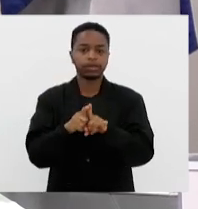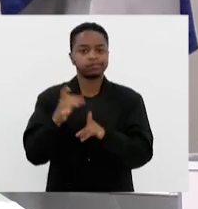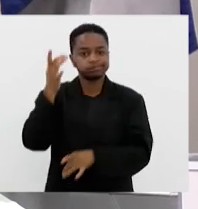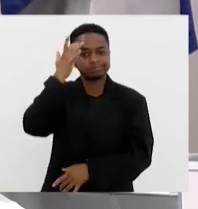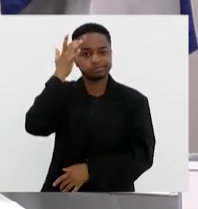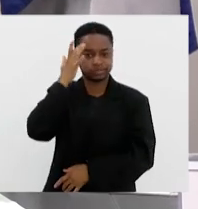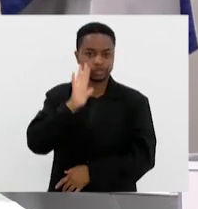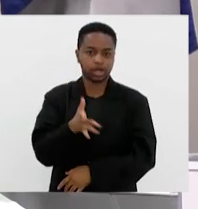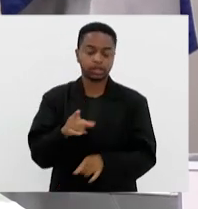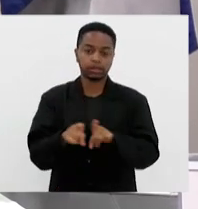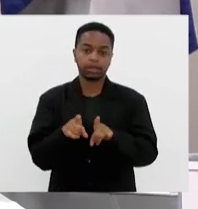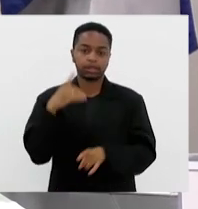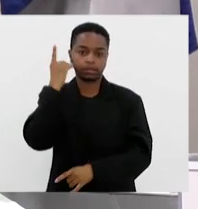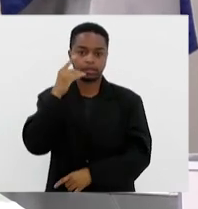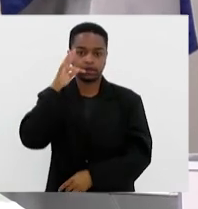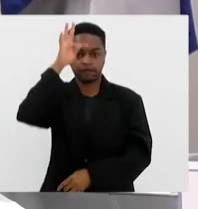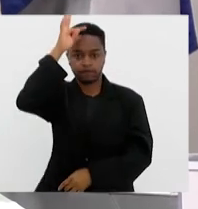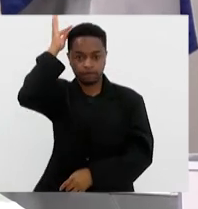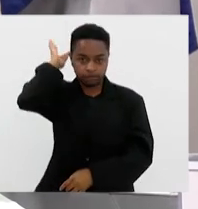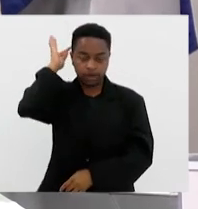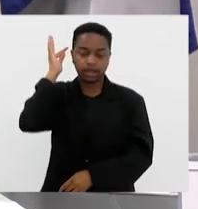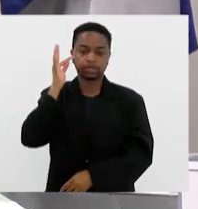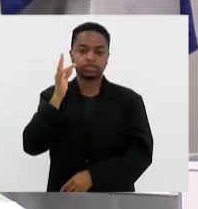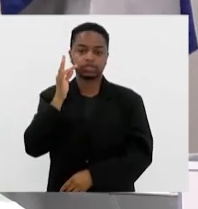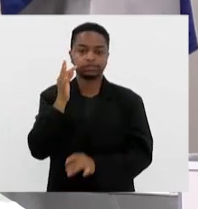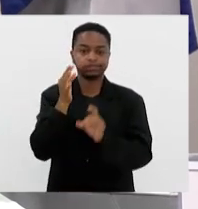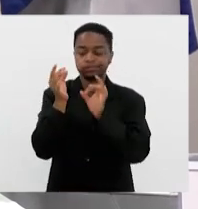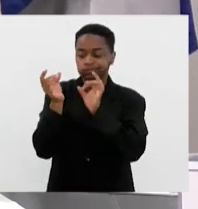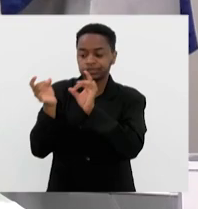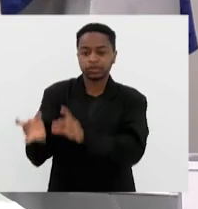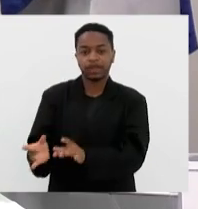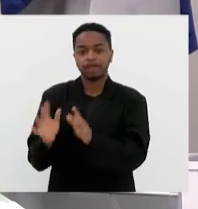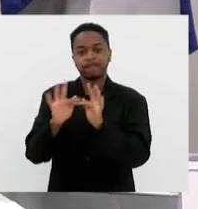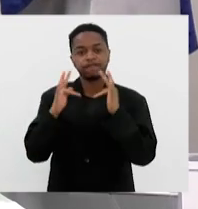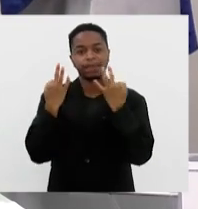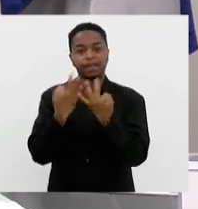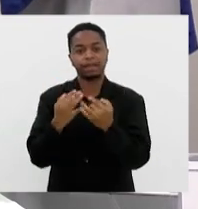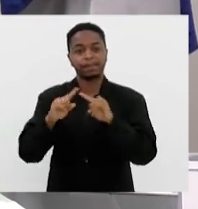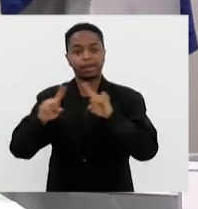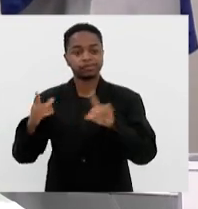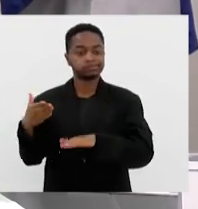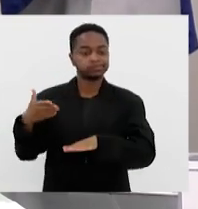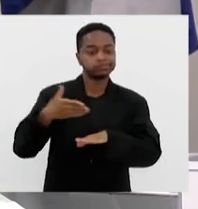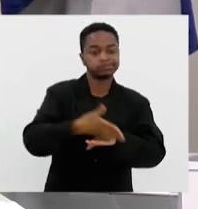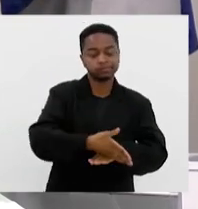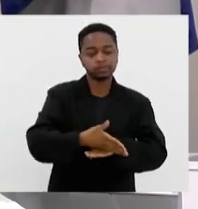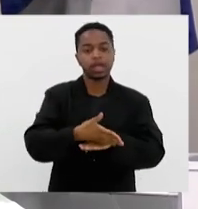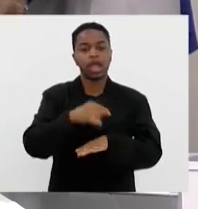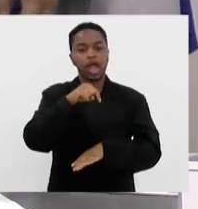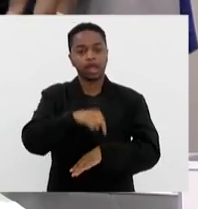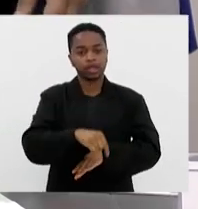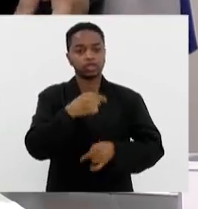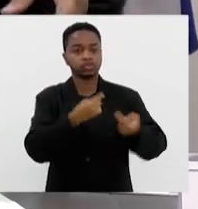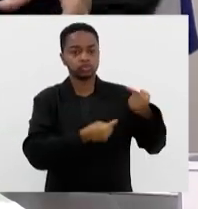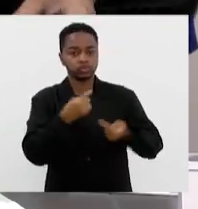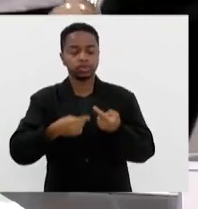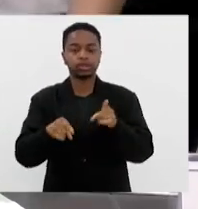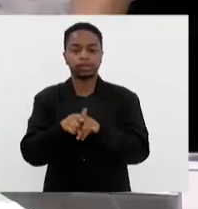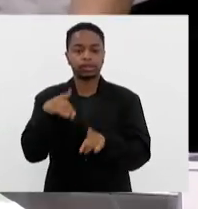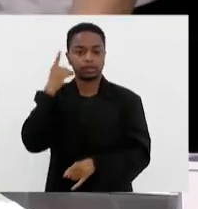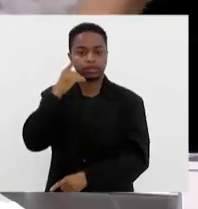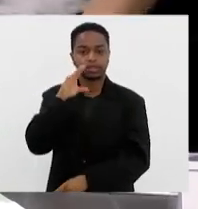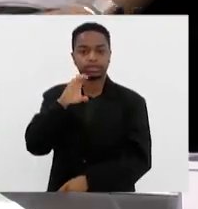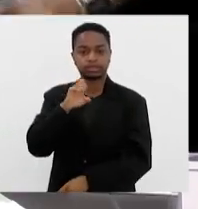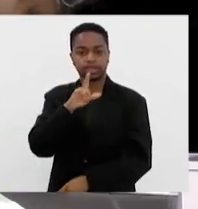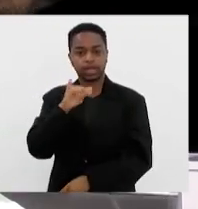Fred também largou questões familiares e esteve presente no dia mais crítico, deputada Célia. Foi, de fato, importante a presença